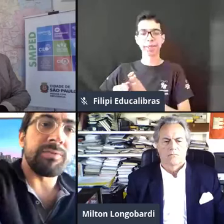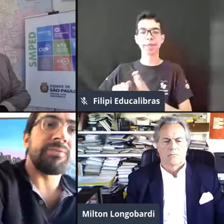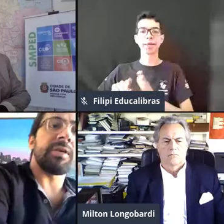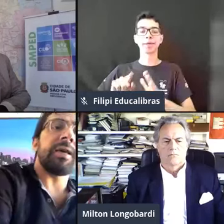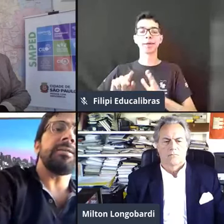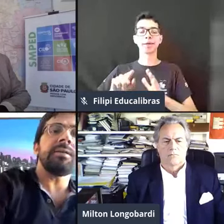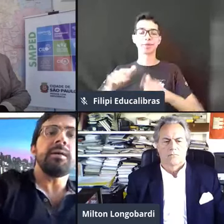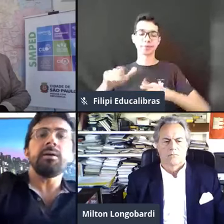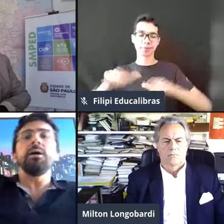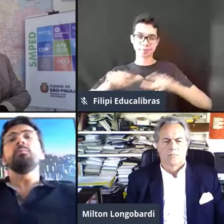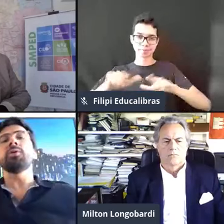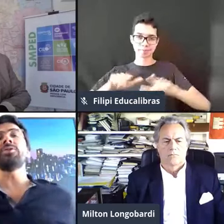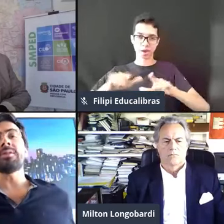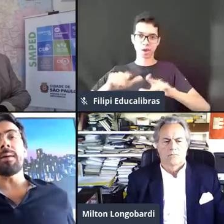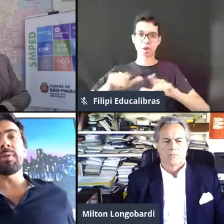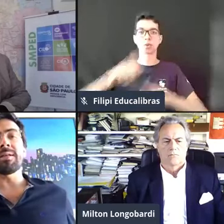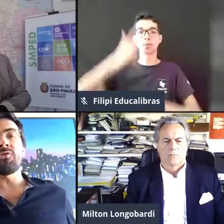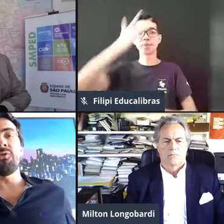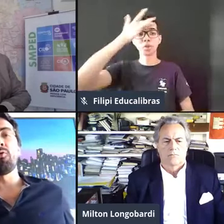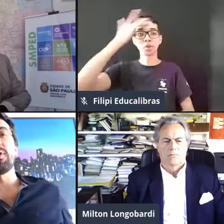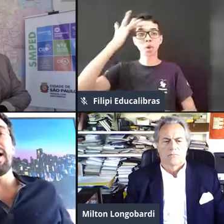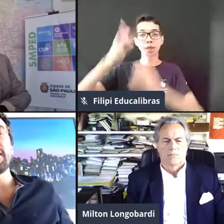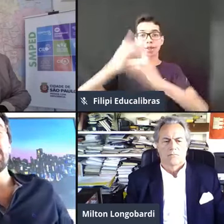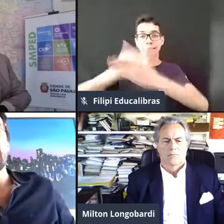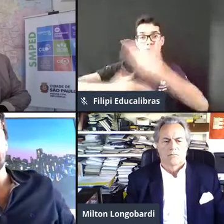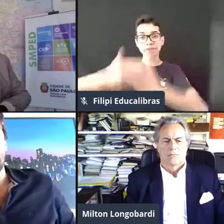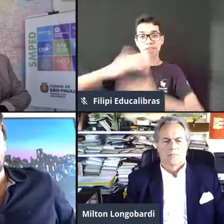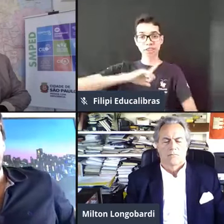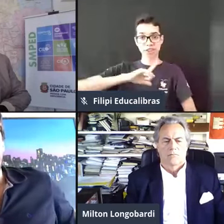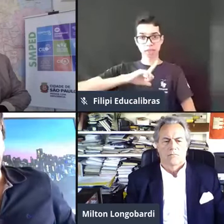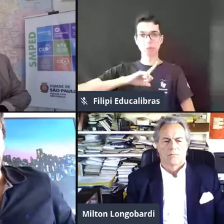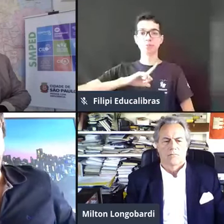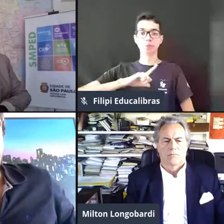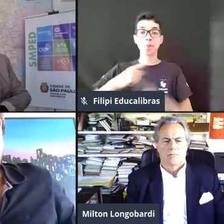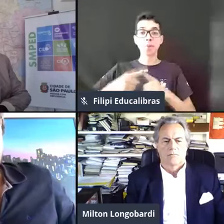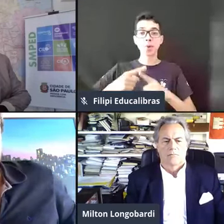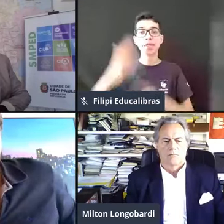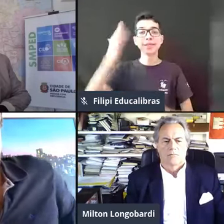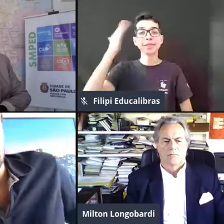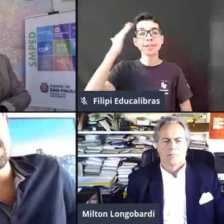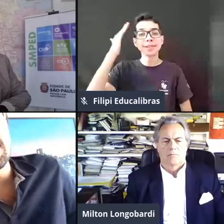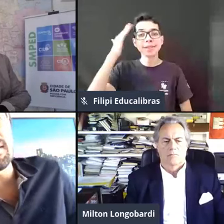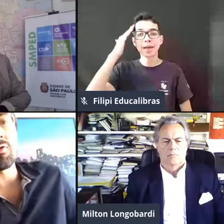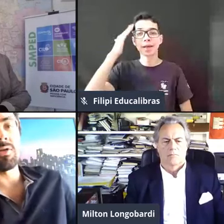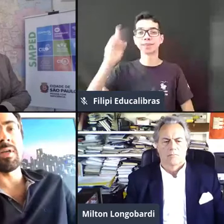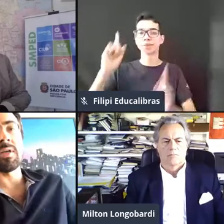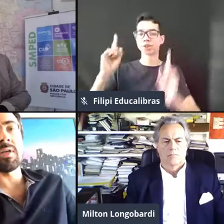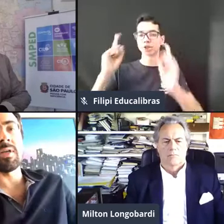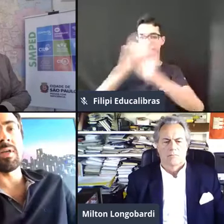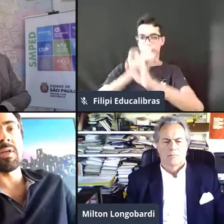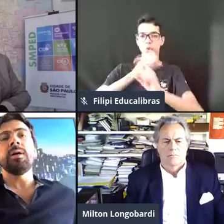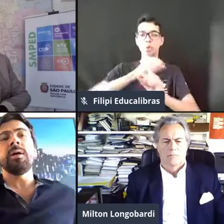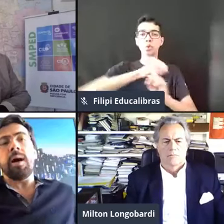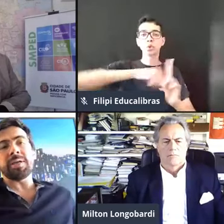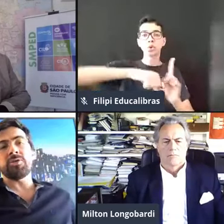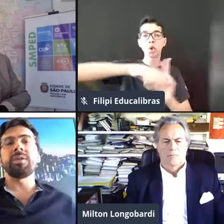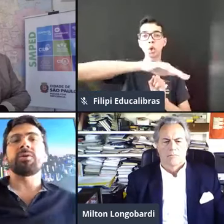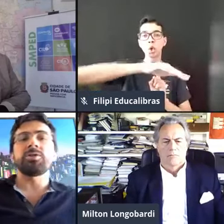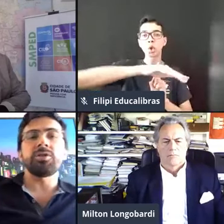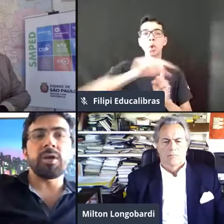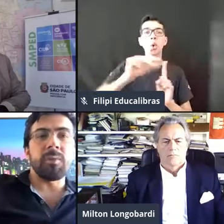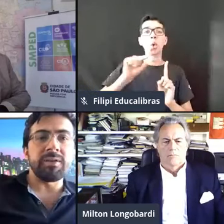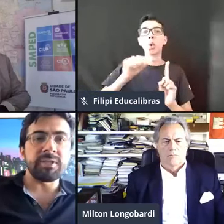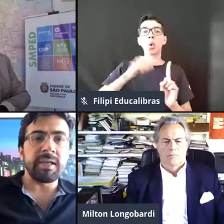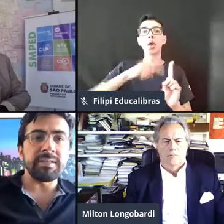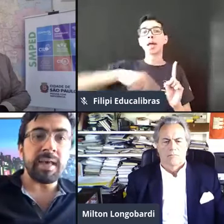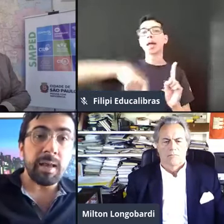com deficiência, porque a gente sabe das dificuldades, a visão da sociedade, a partir do momento que a gente